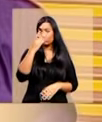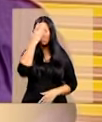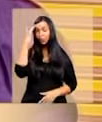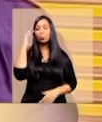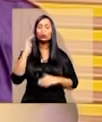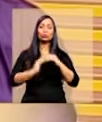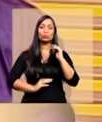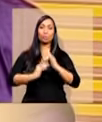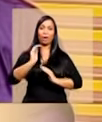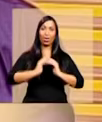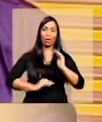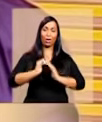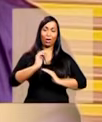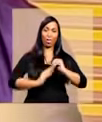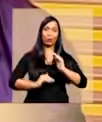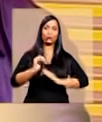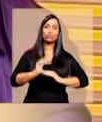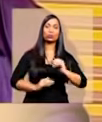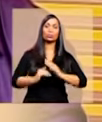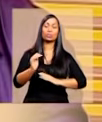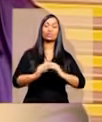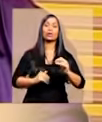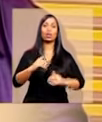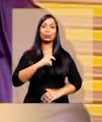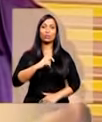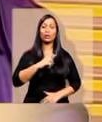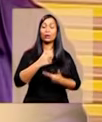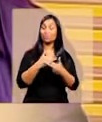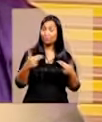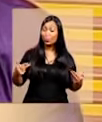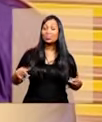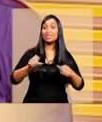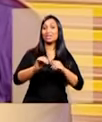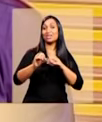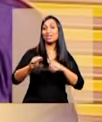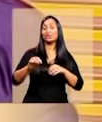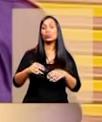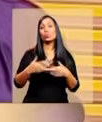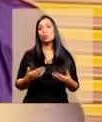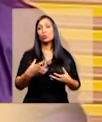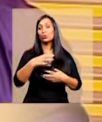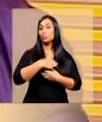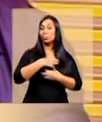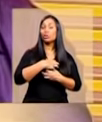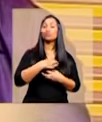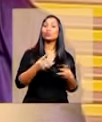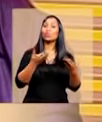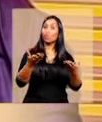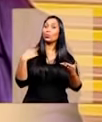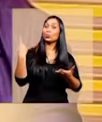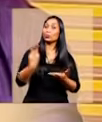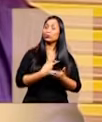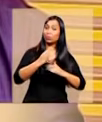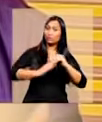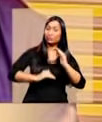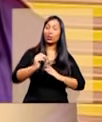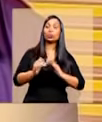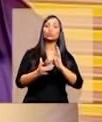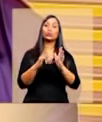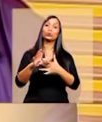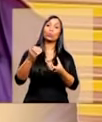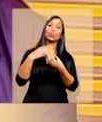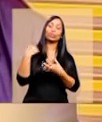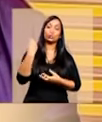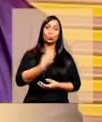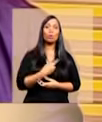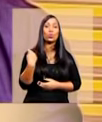de praticar, de colocar em prática aquilo que ele ensinou. Na medida em que a gente coloca em prática o que